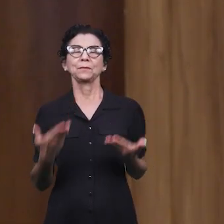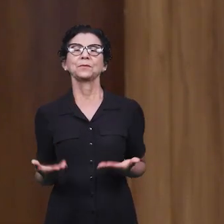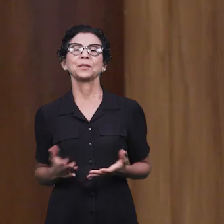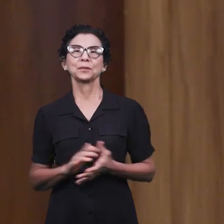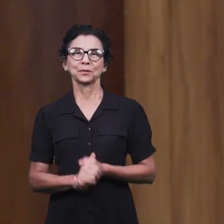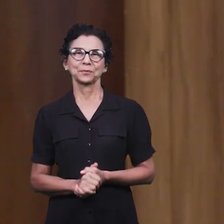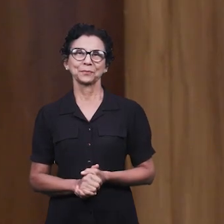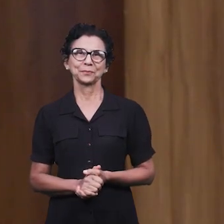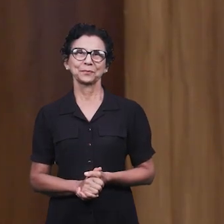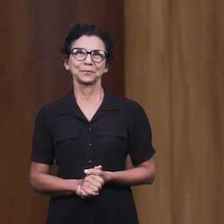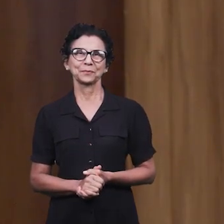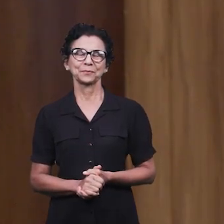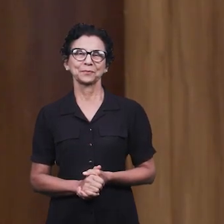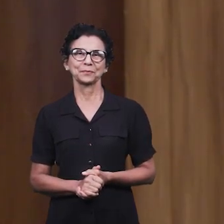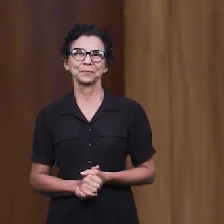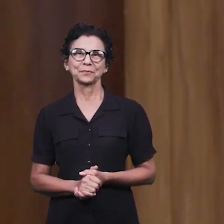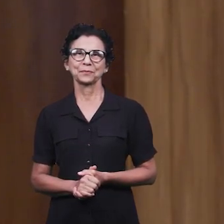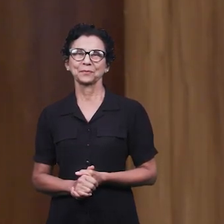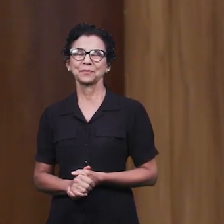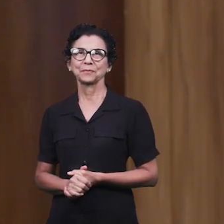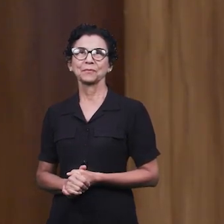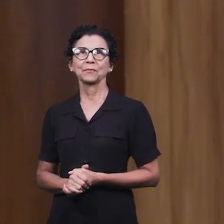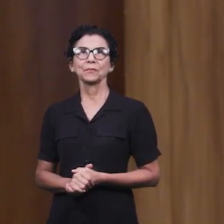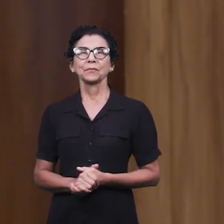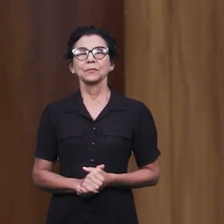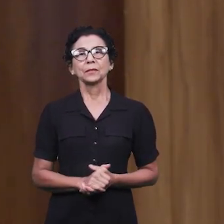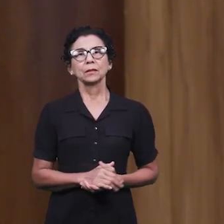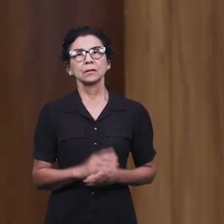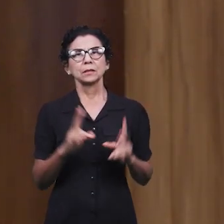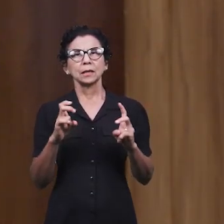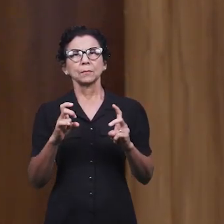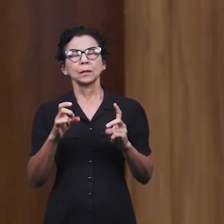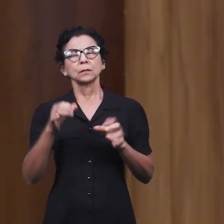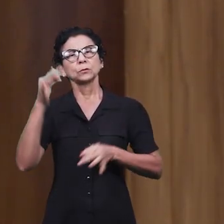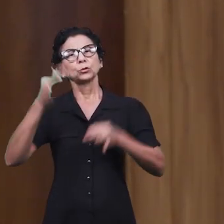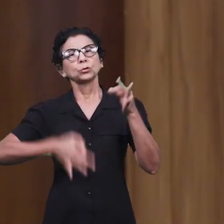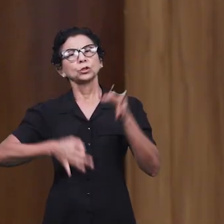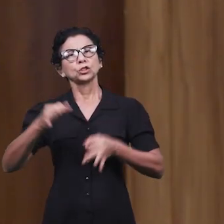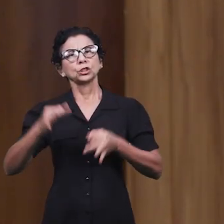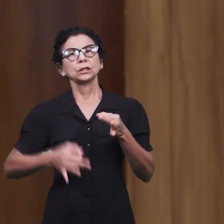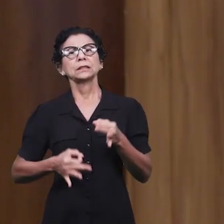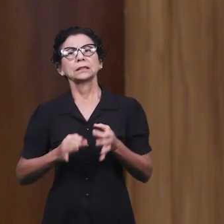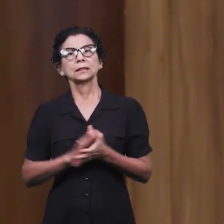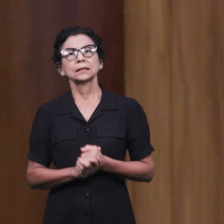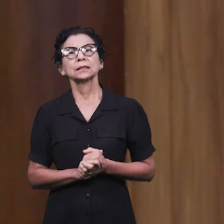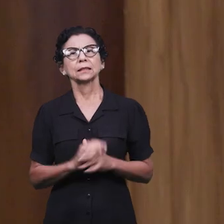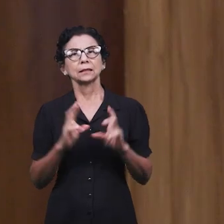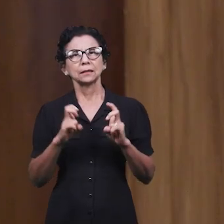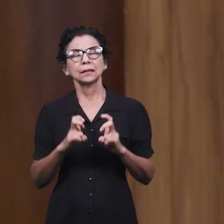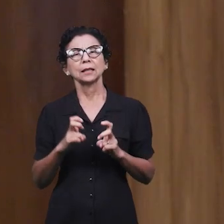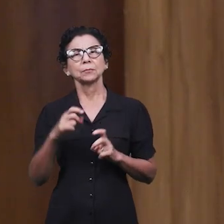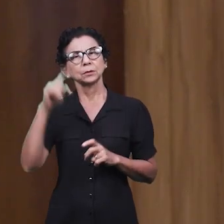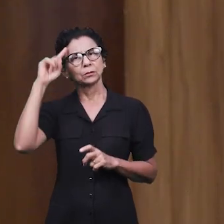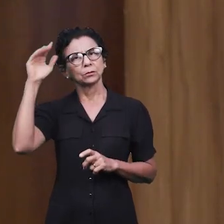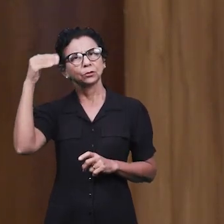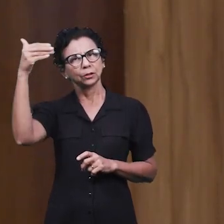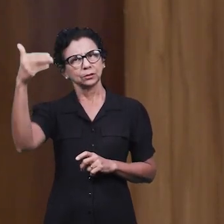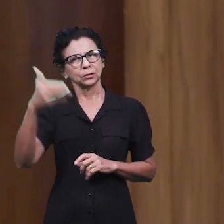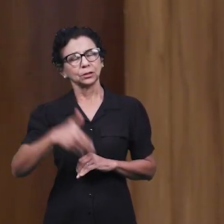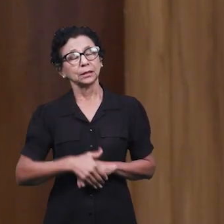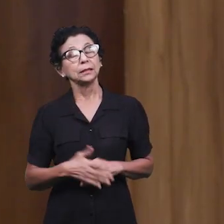é um prazer ter a sua audiência. Nosso programa ele traz uma abordagem jurídica acerca de temas presentes no nosso